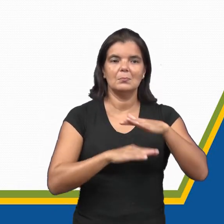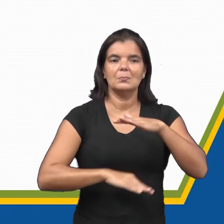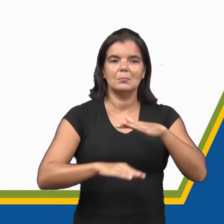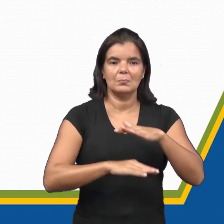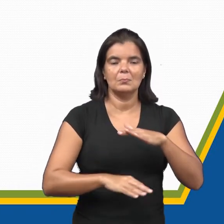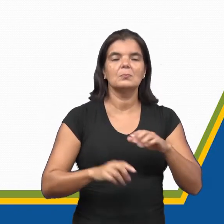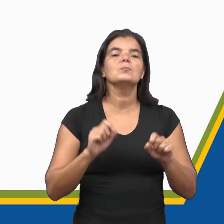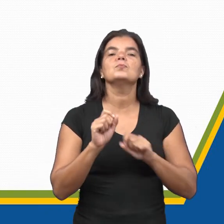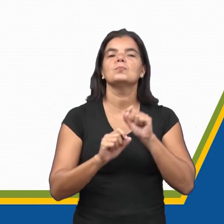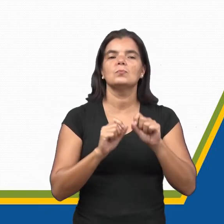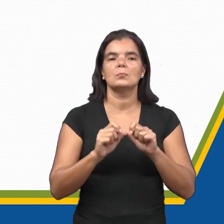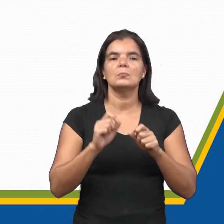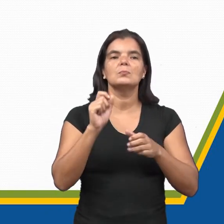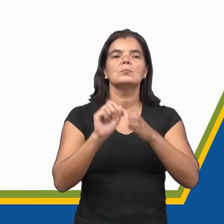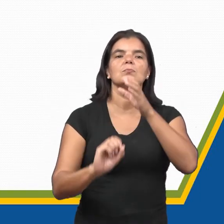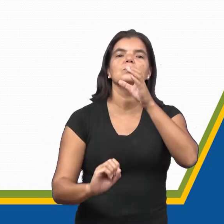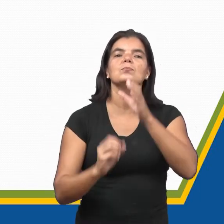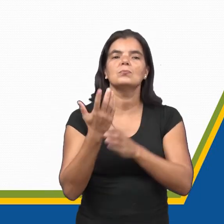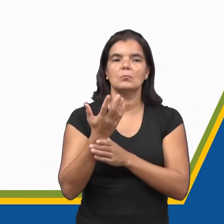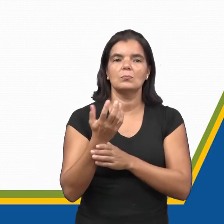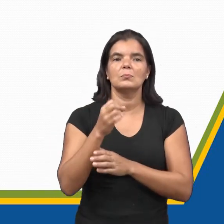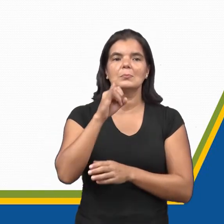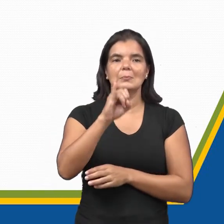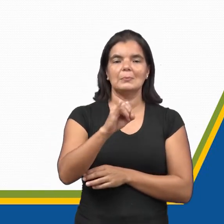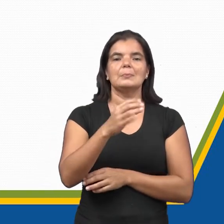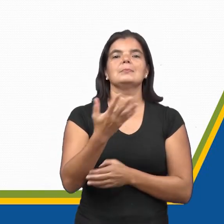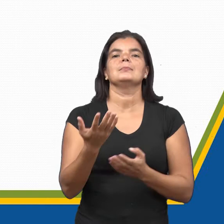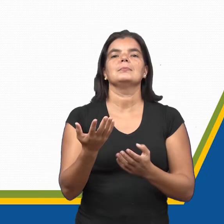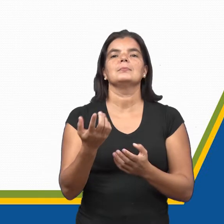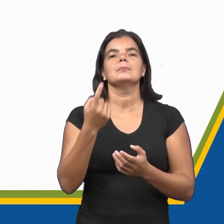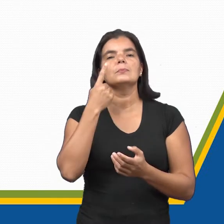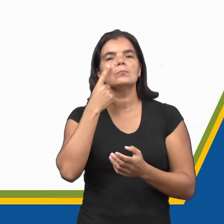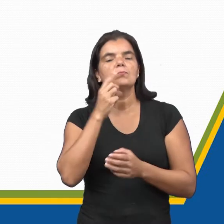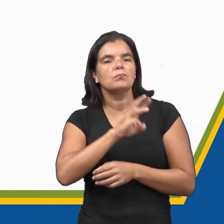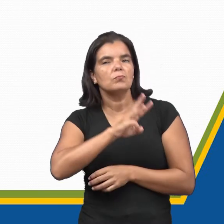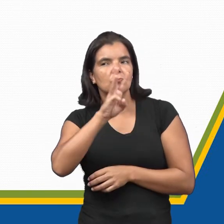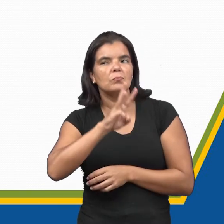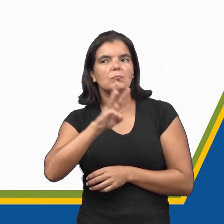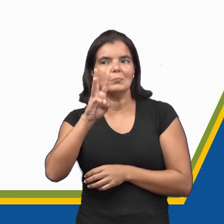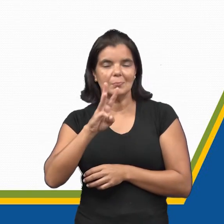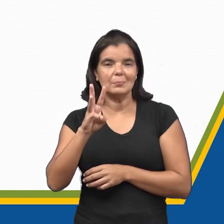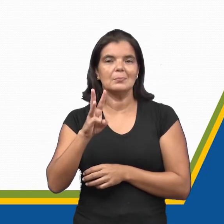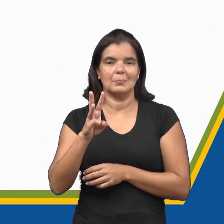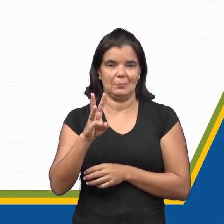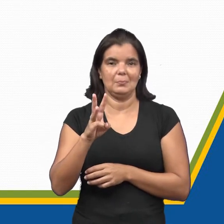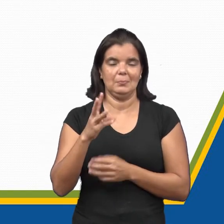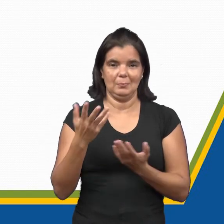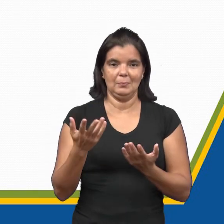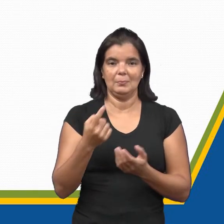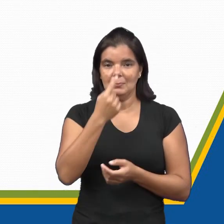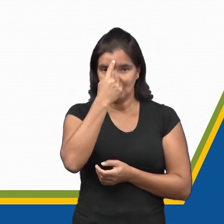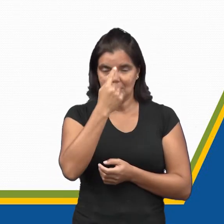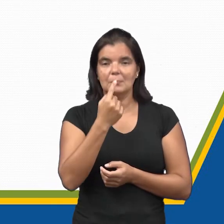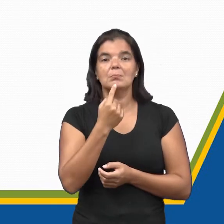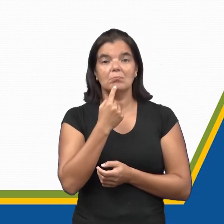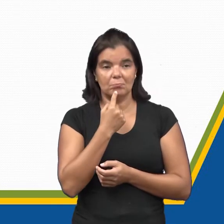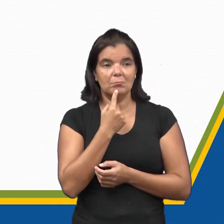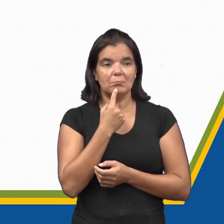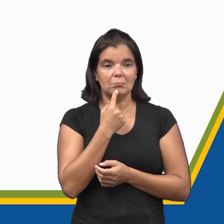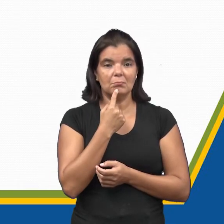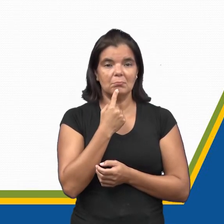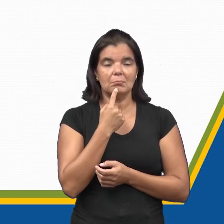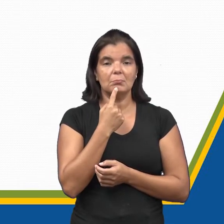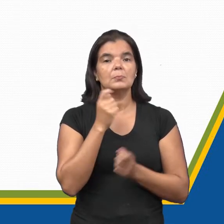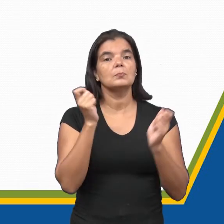o endereço de onde ela foi tirada. Se vocês quiserem acessar e saber um pouco mais sobre essa imagem que vocês estão